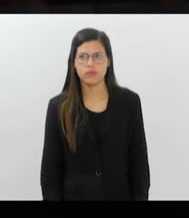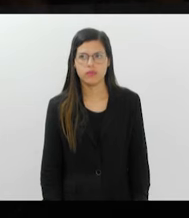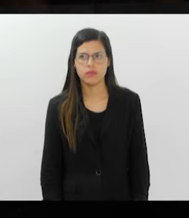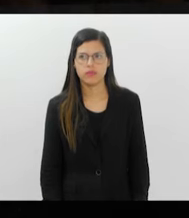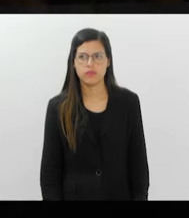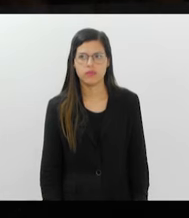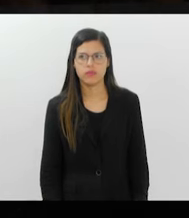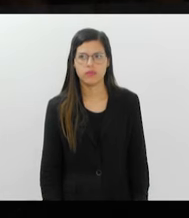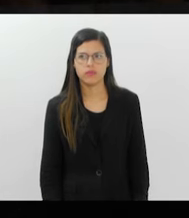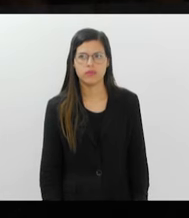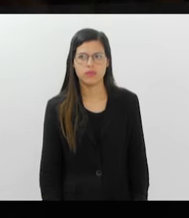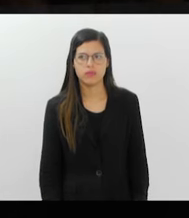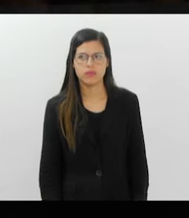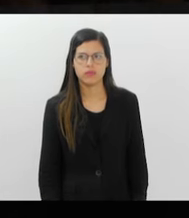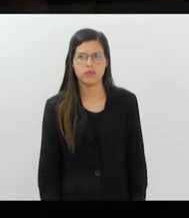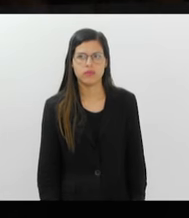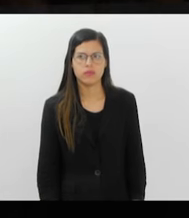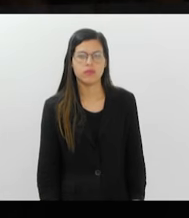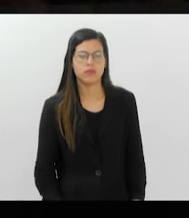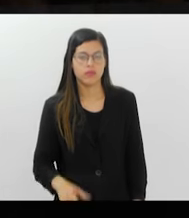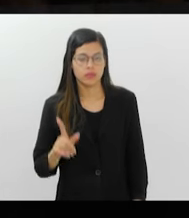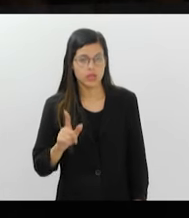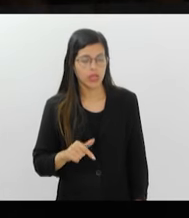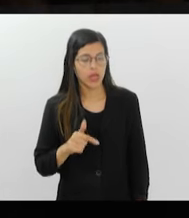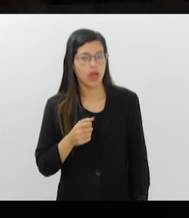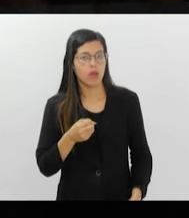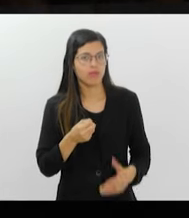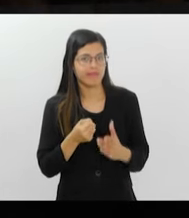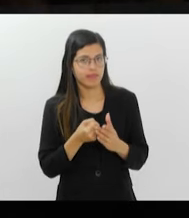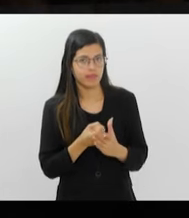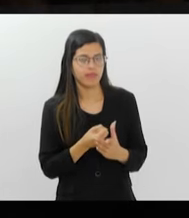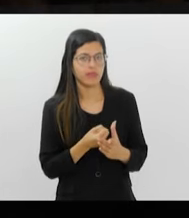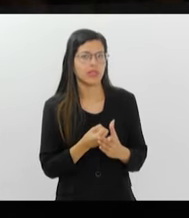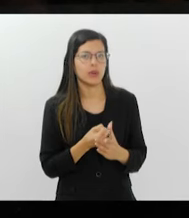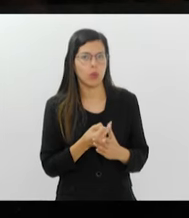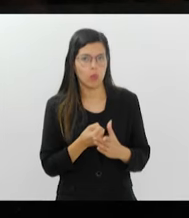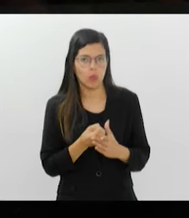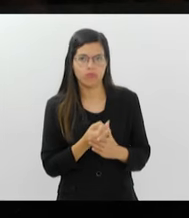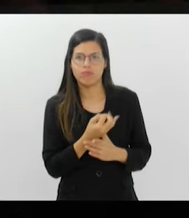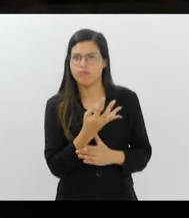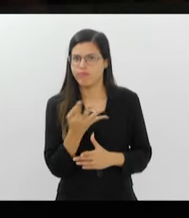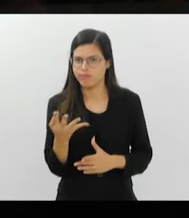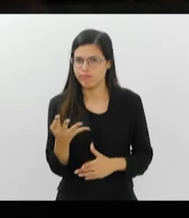É um número extremamente forte.